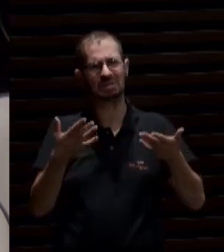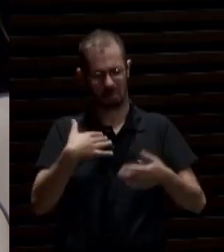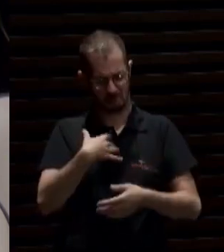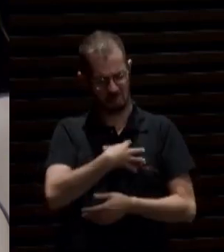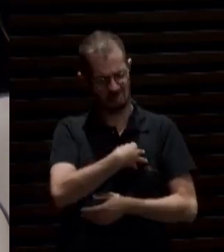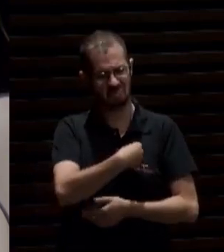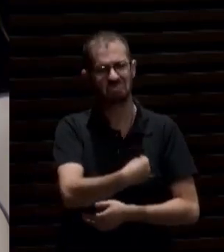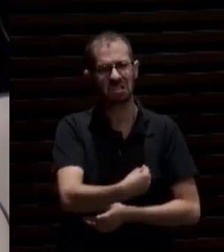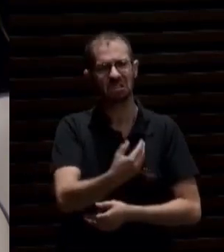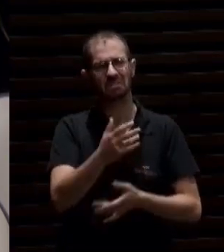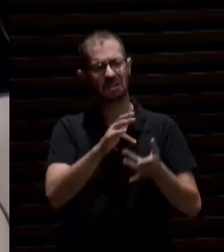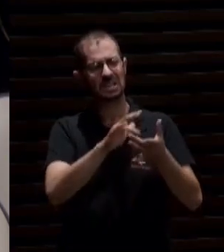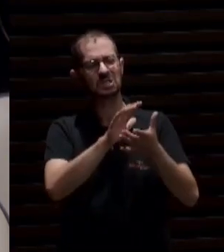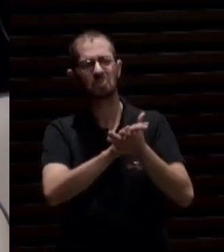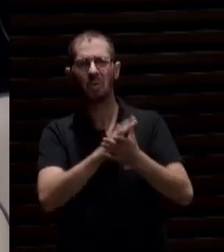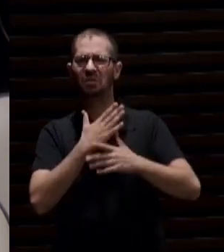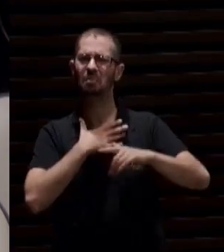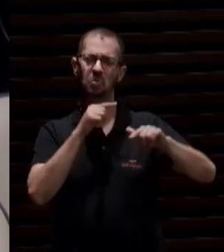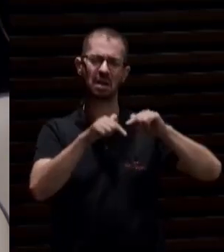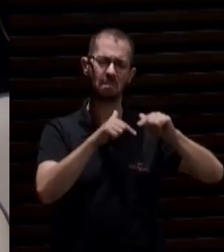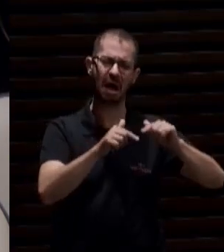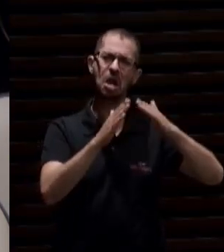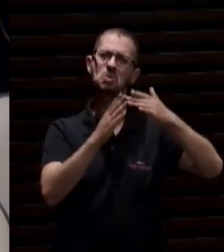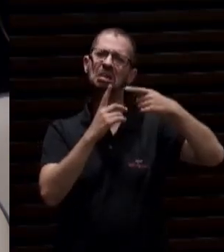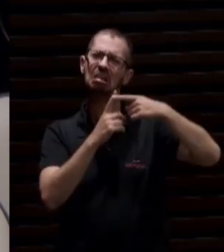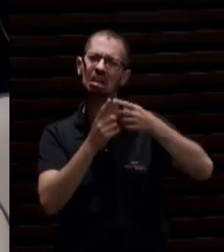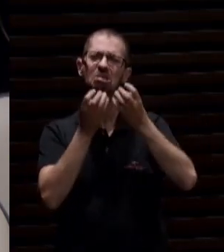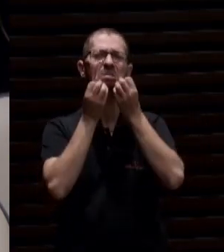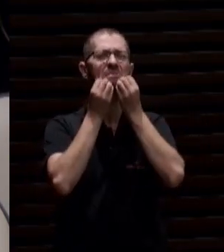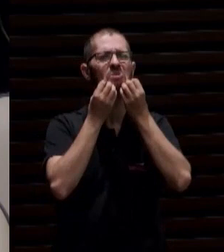filhos, com minha esposa, com meu trabalho, na igreja. Por que agora?